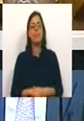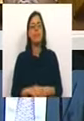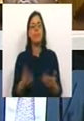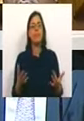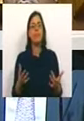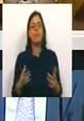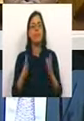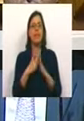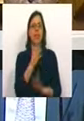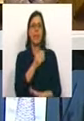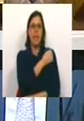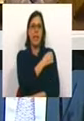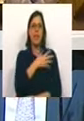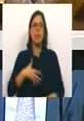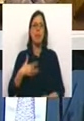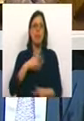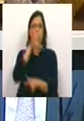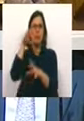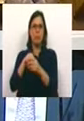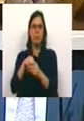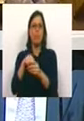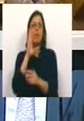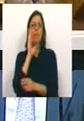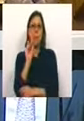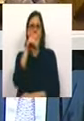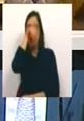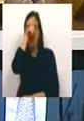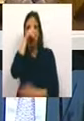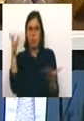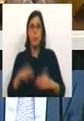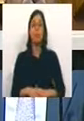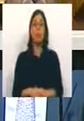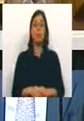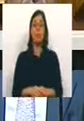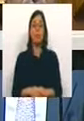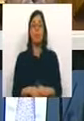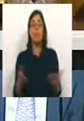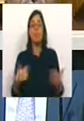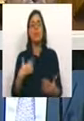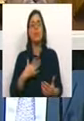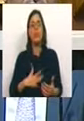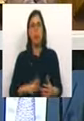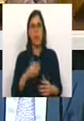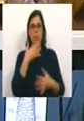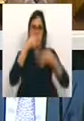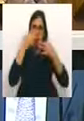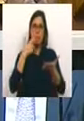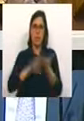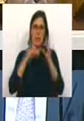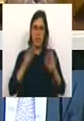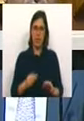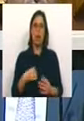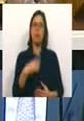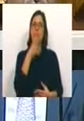da Santa Casa da Misericórdia de Lisboa no capital do Monte Pio. Eu quero ser leal consigo e desde